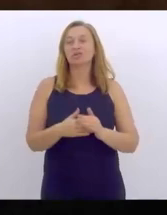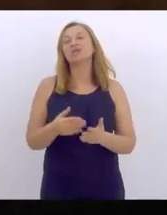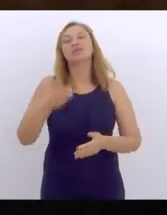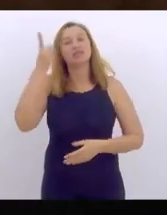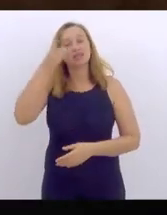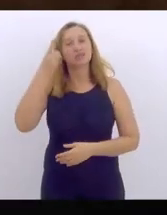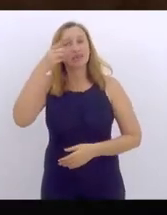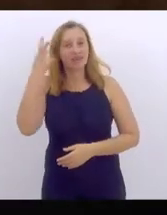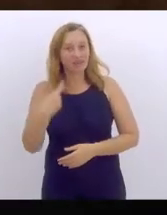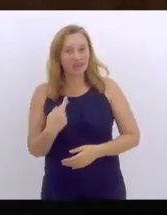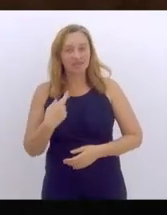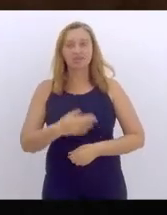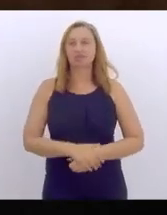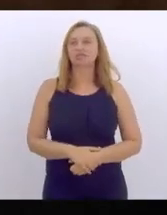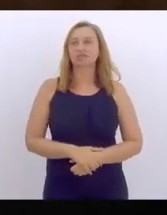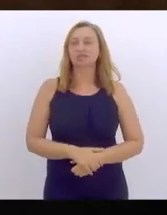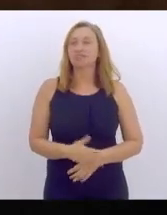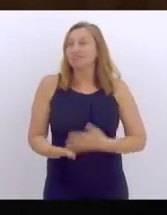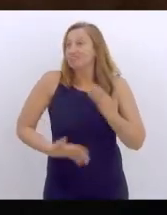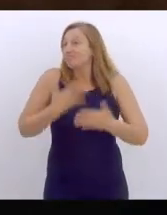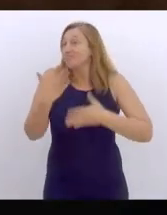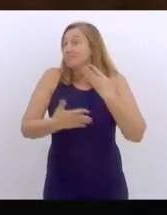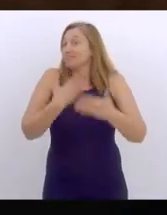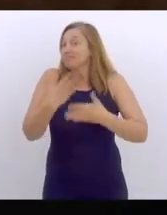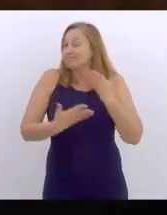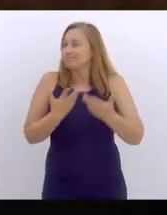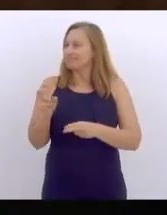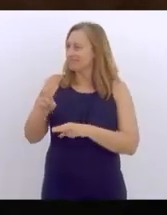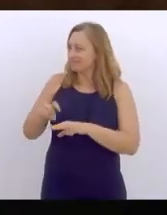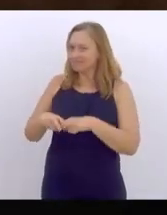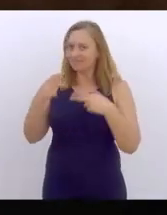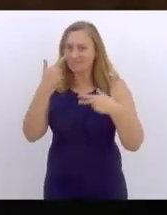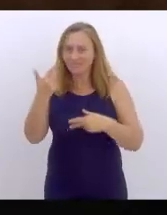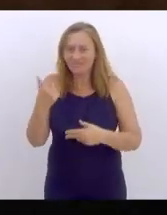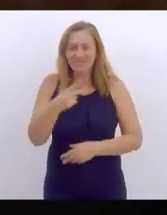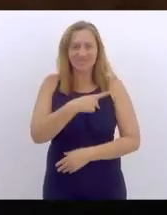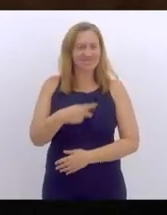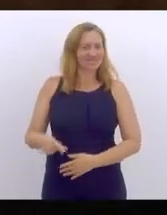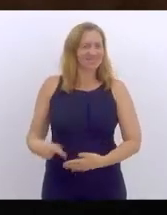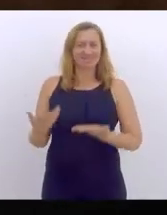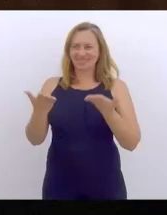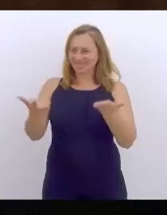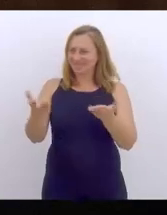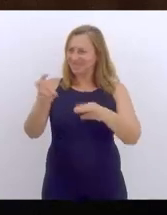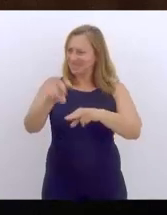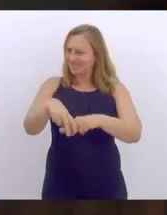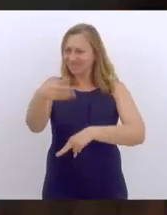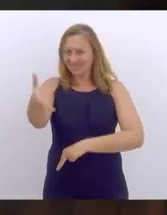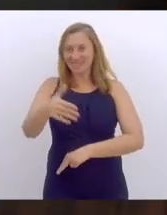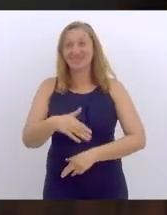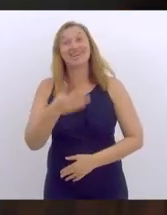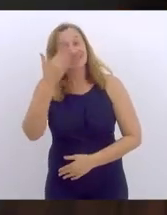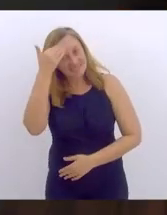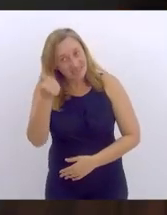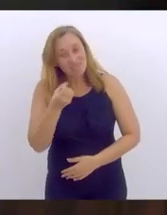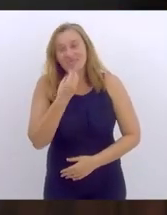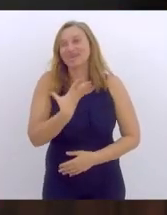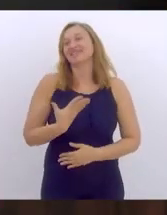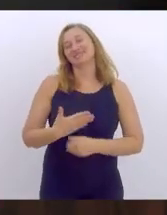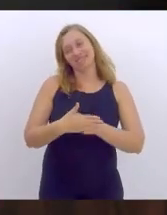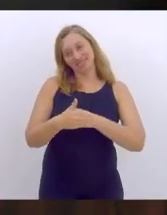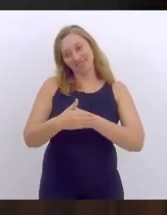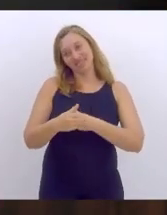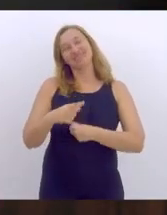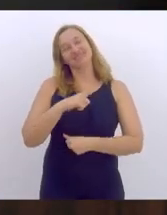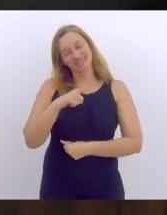Renata Souza, uma alegria ser presidido por Vossa Excelência. Vossa Excelência bem sabe o carinho que eu tenho